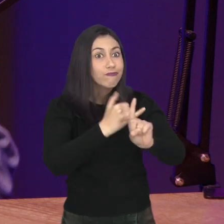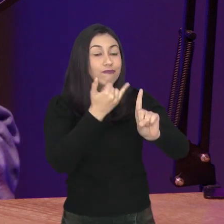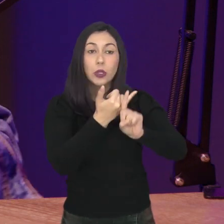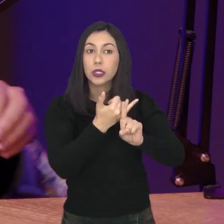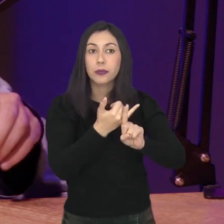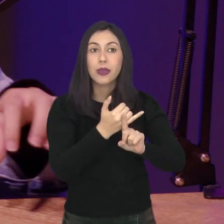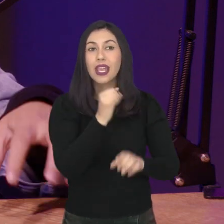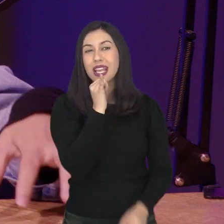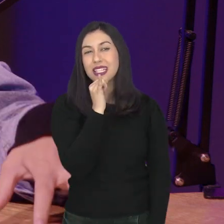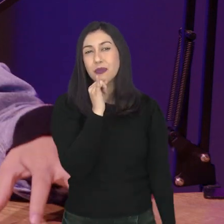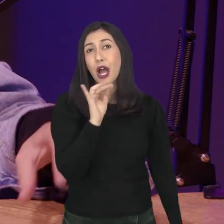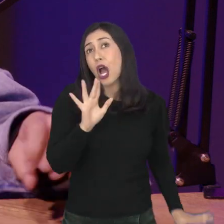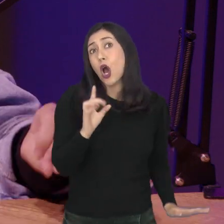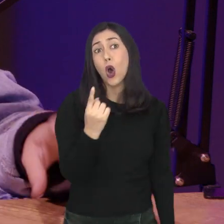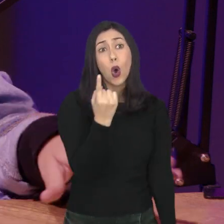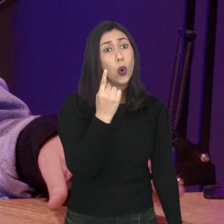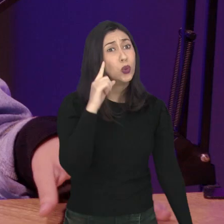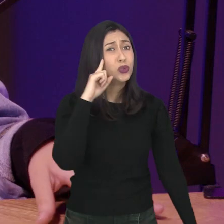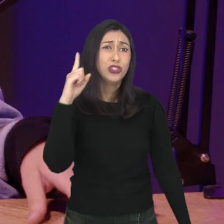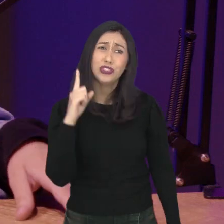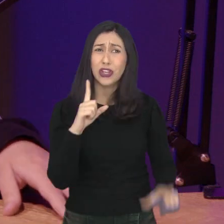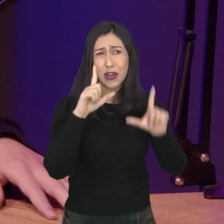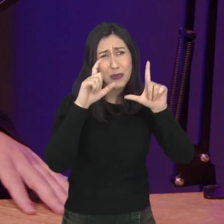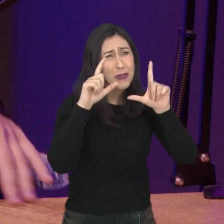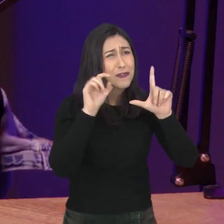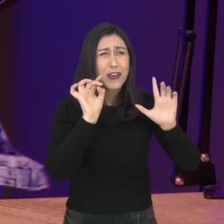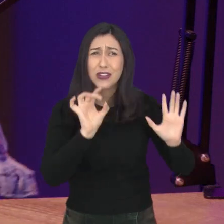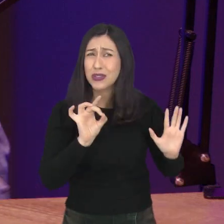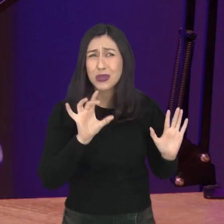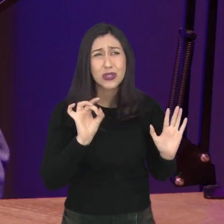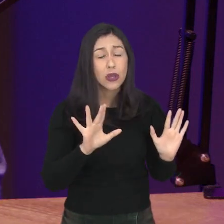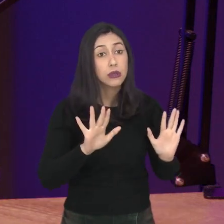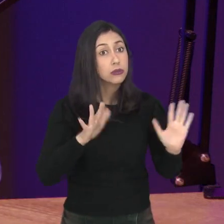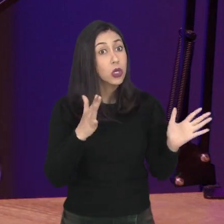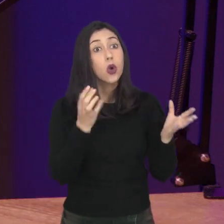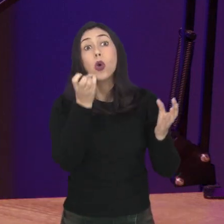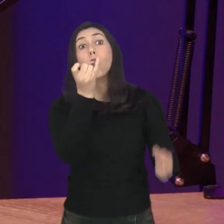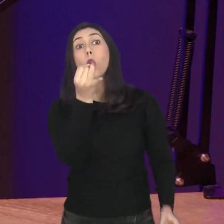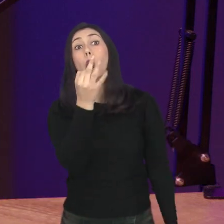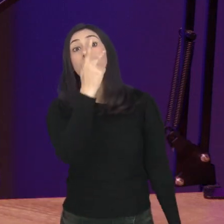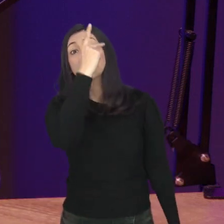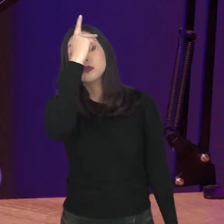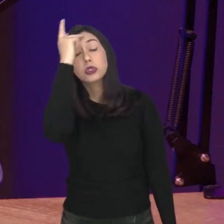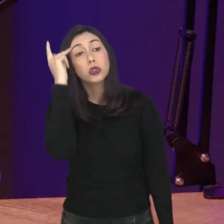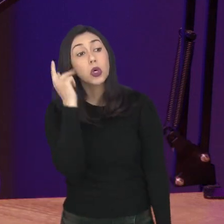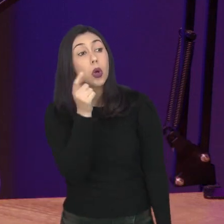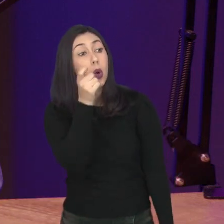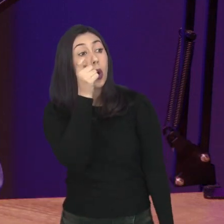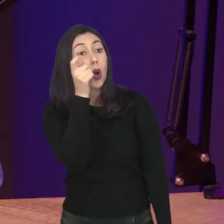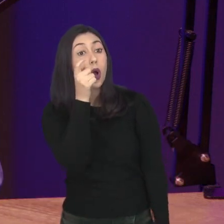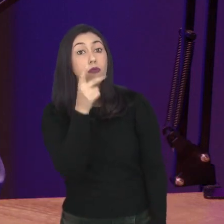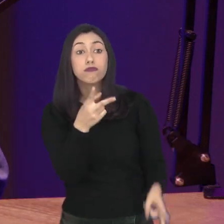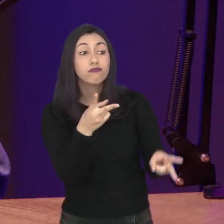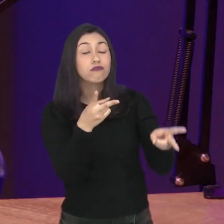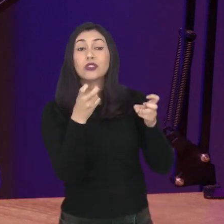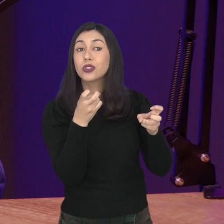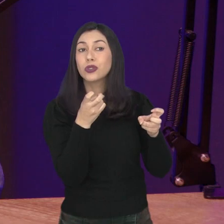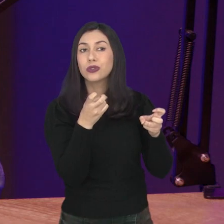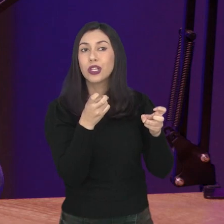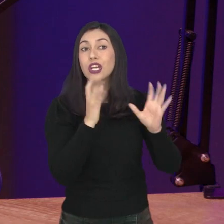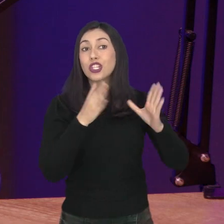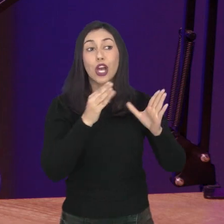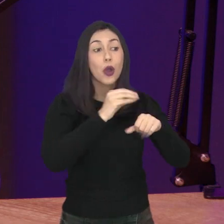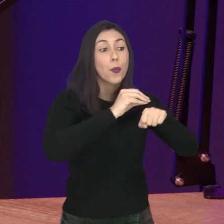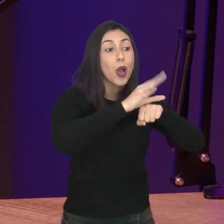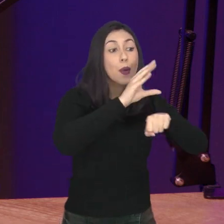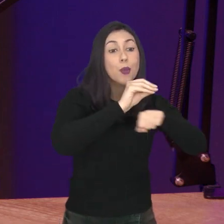Por exemplo, aconteceu foi só uma foto que vazou. Mas quantas pessoas assistiram viram essa foto? Quantas vezes